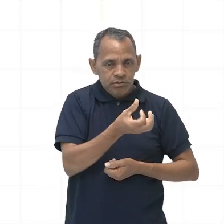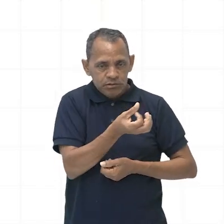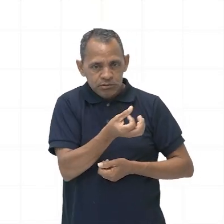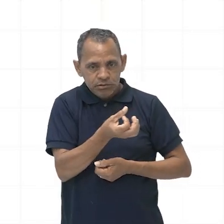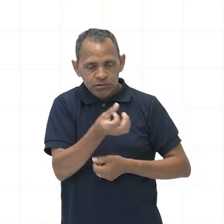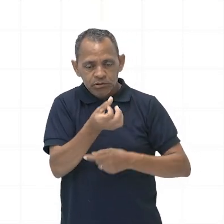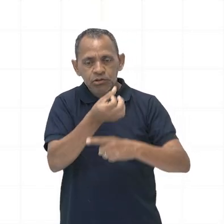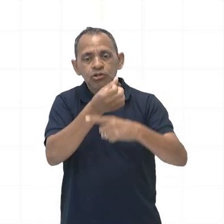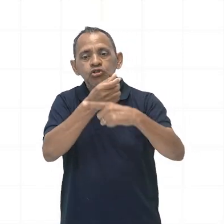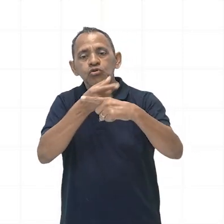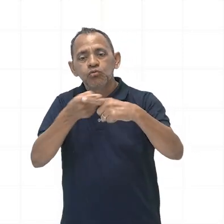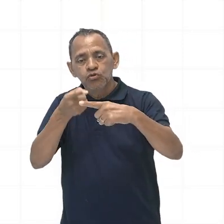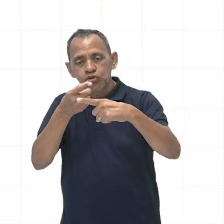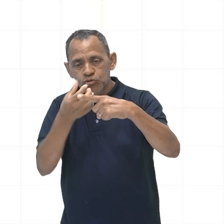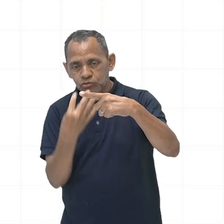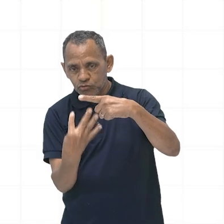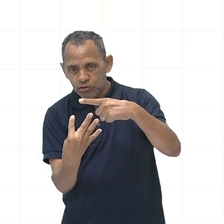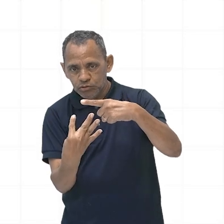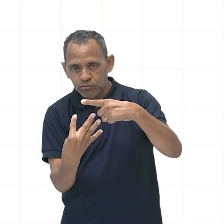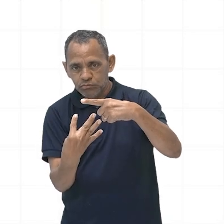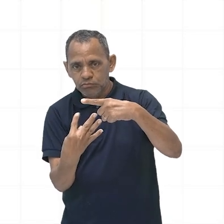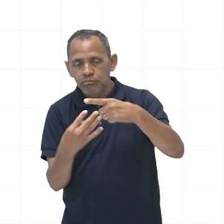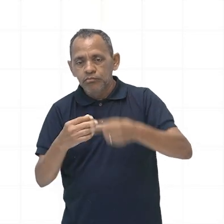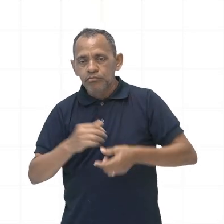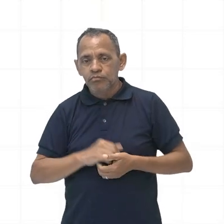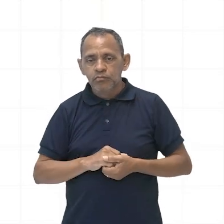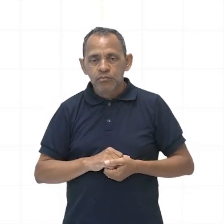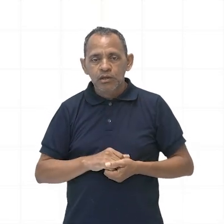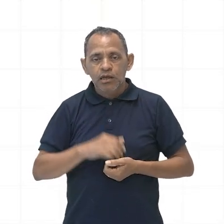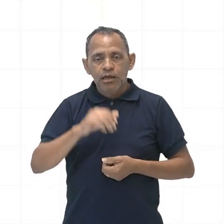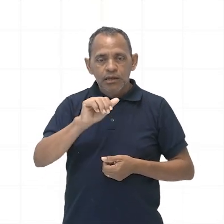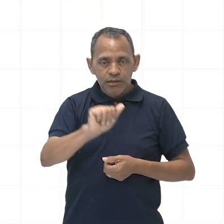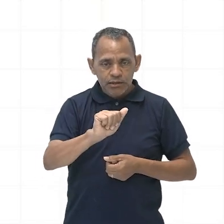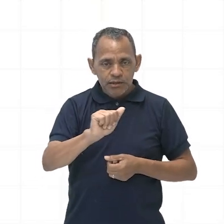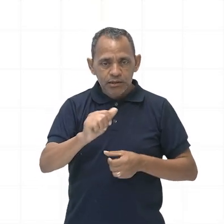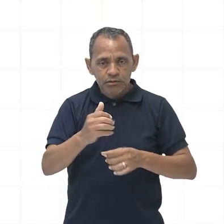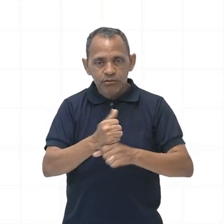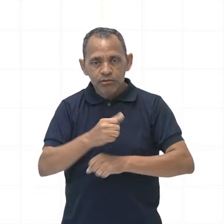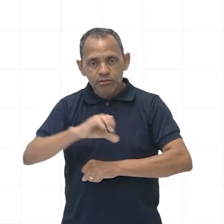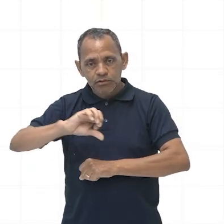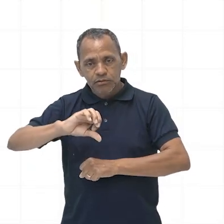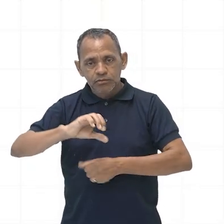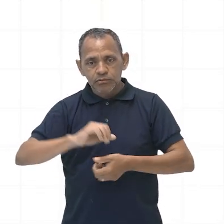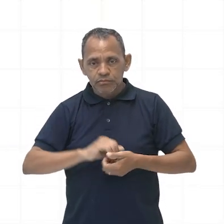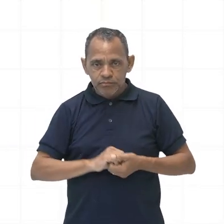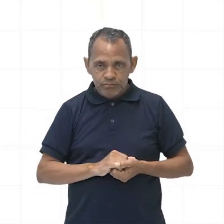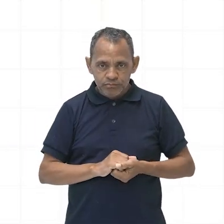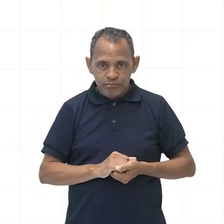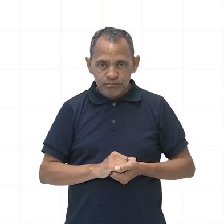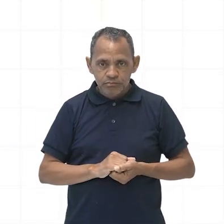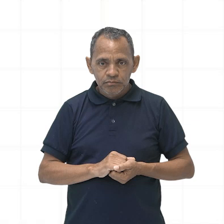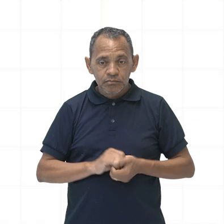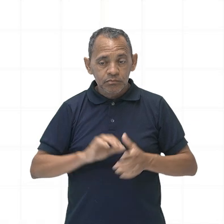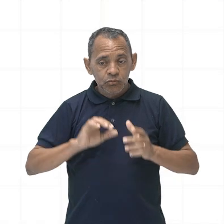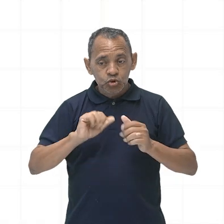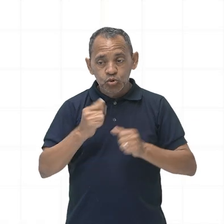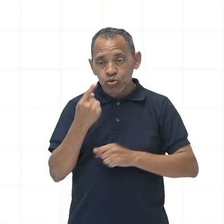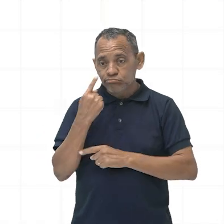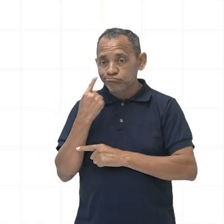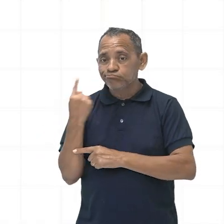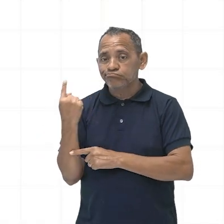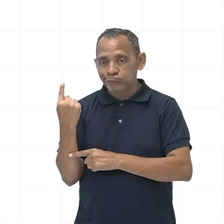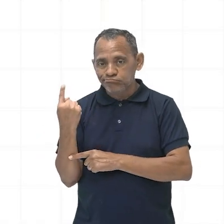36 dividido por 4. Então, A é igual a 9. Ou seja, todo esse lado